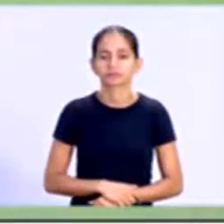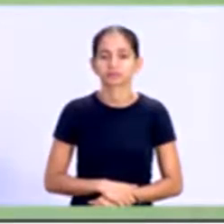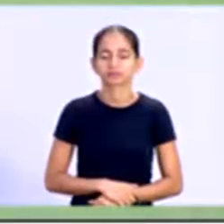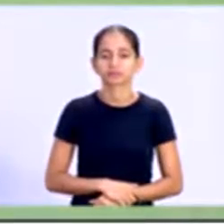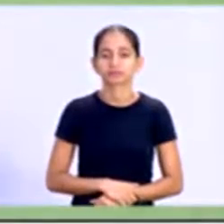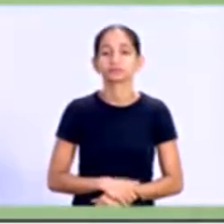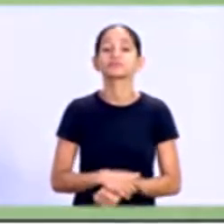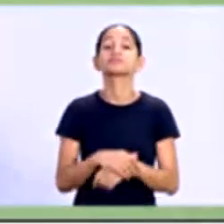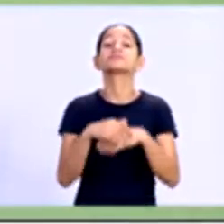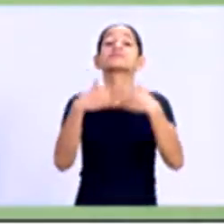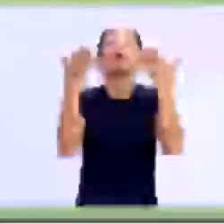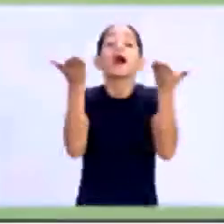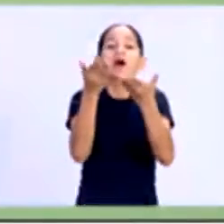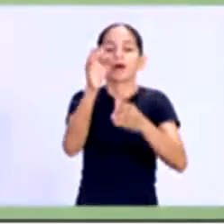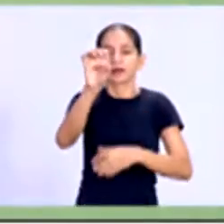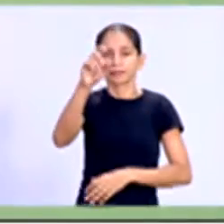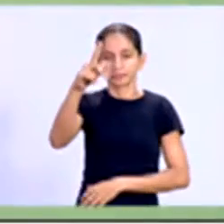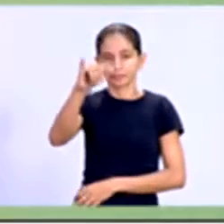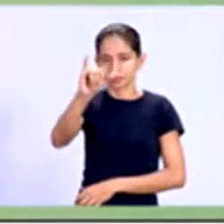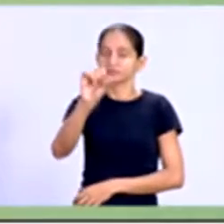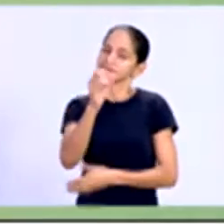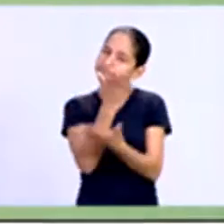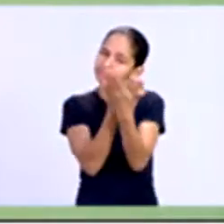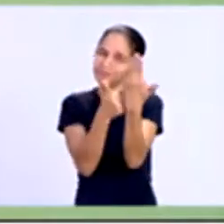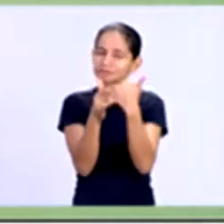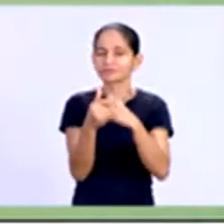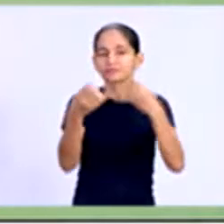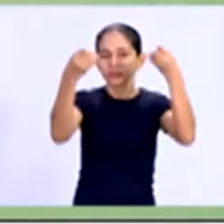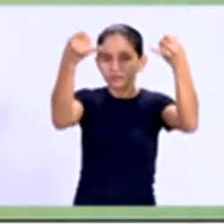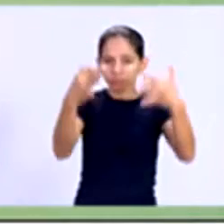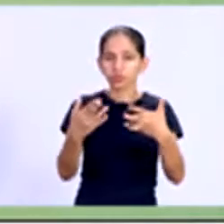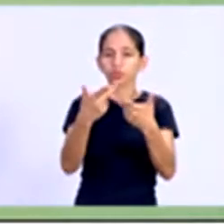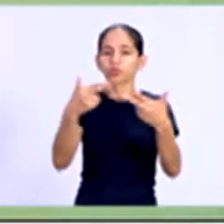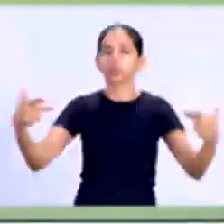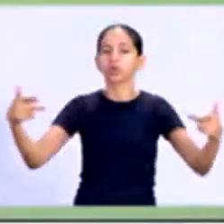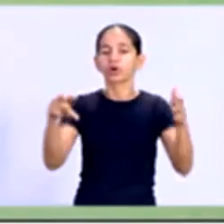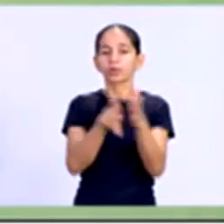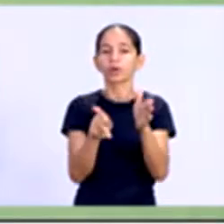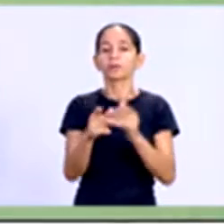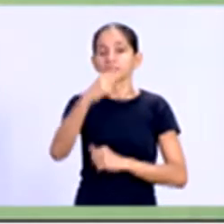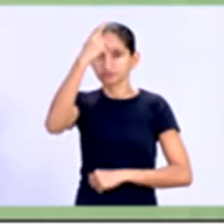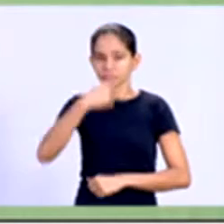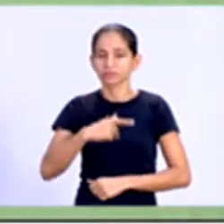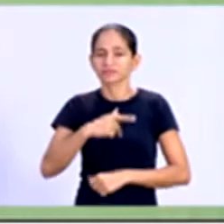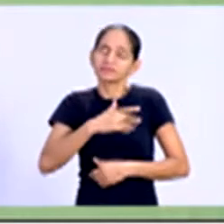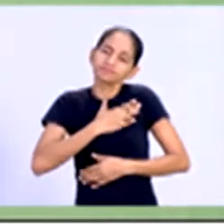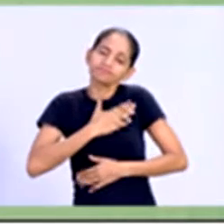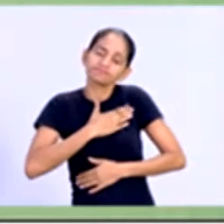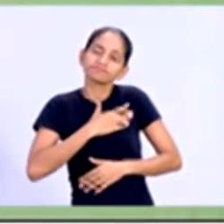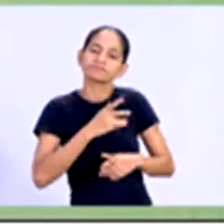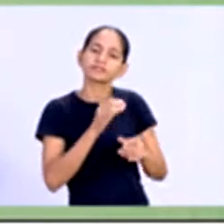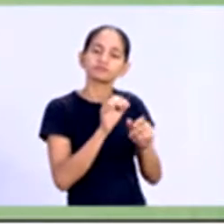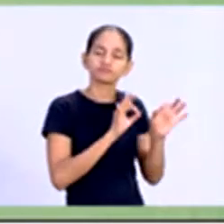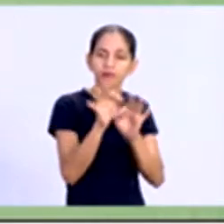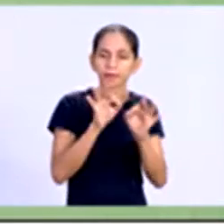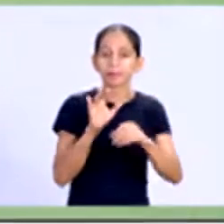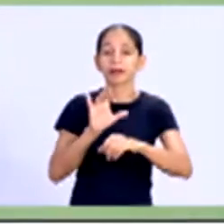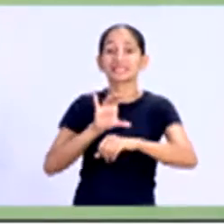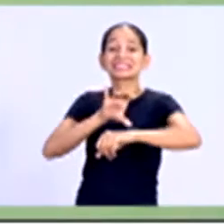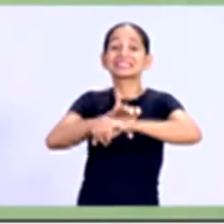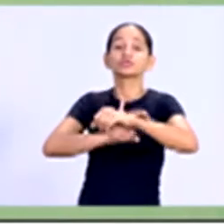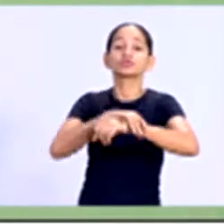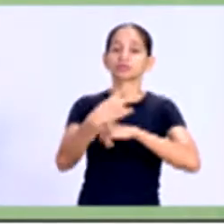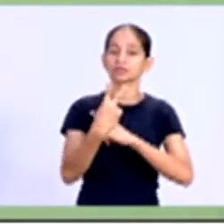E os EPIs? Os EPIs, que são os equipamentos de proteção individual, são destinados à proteção